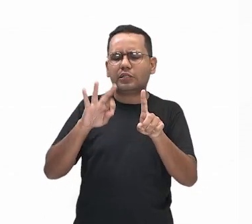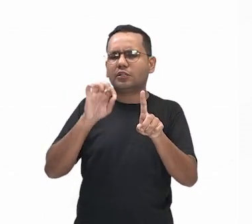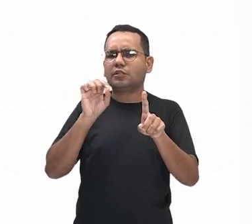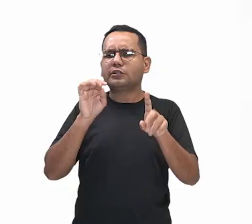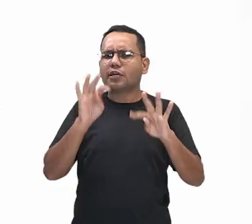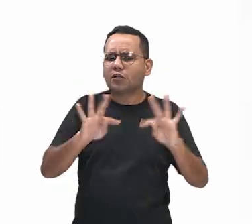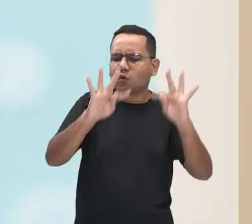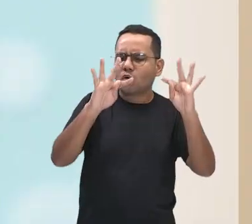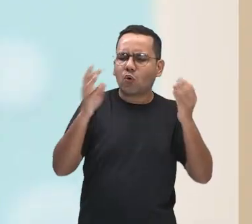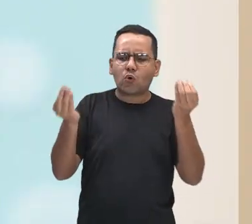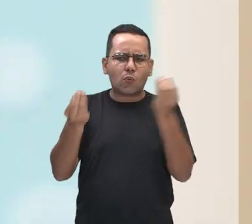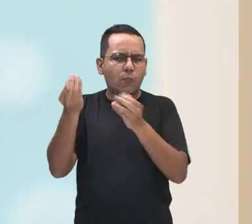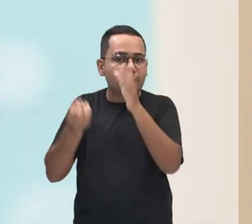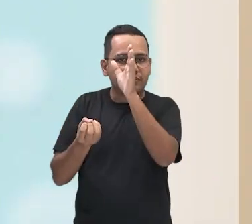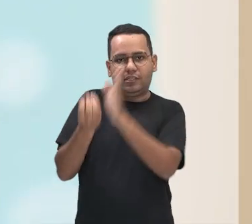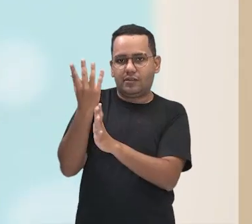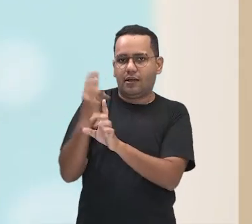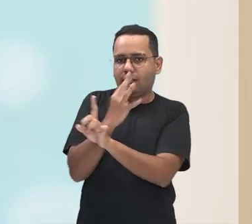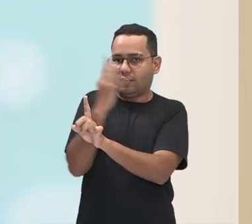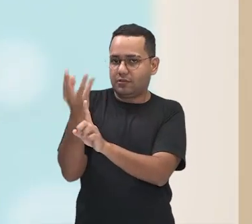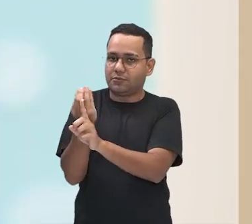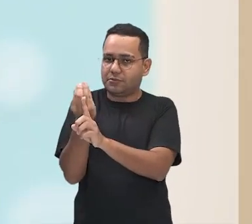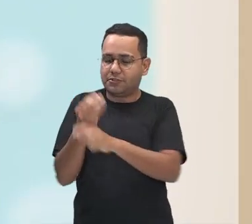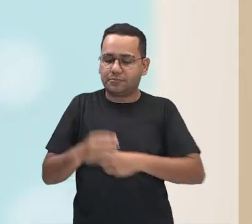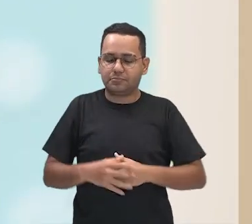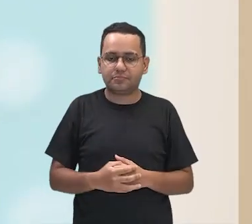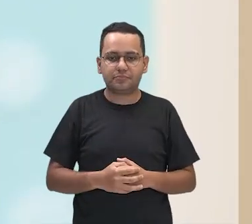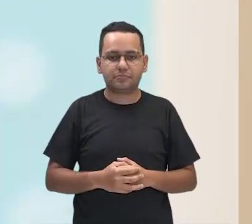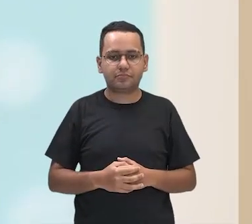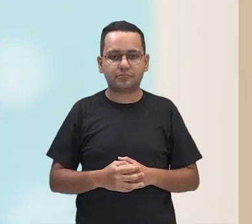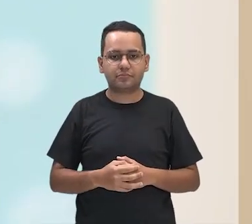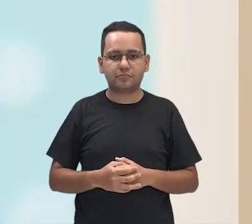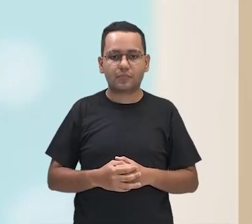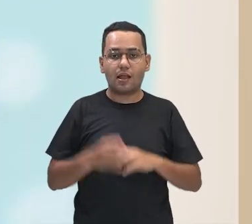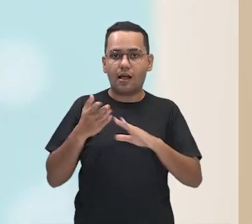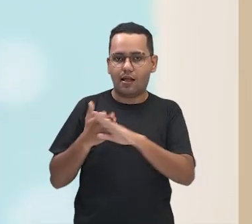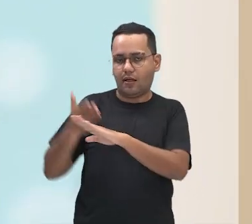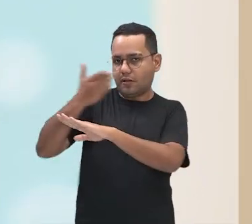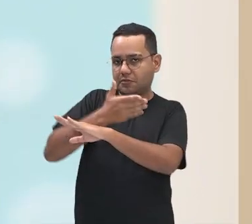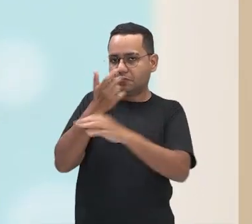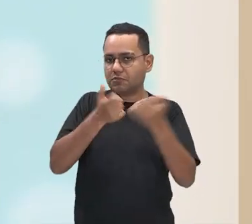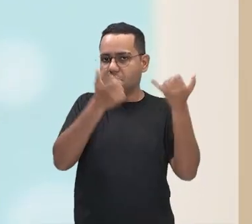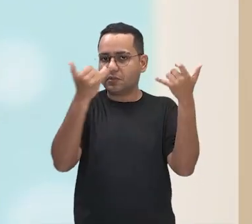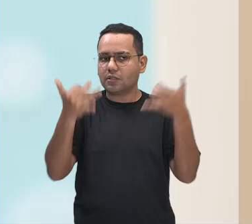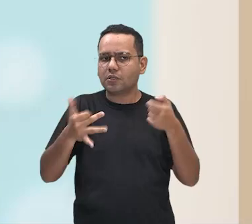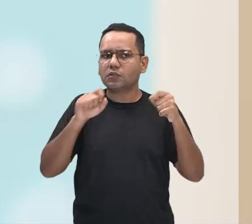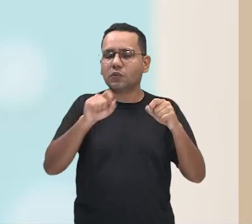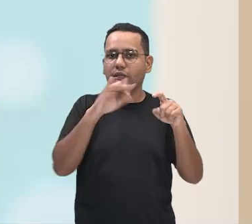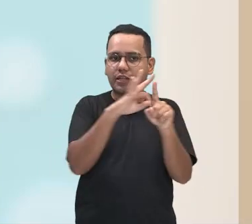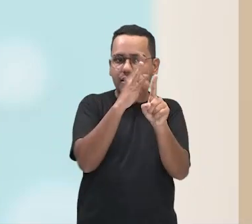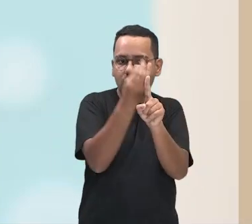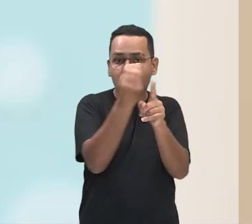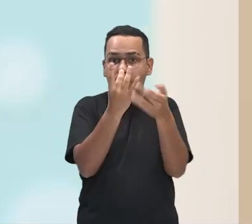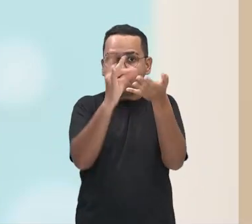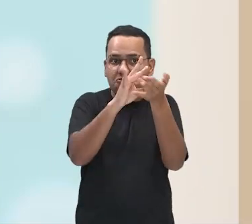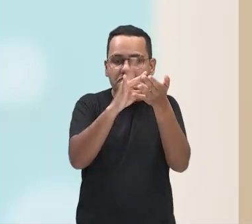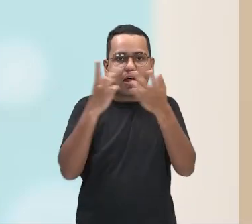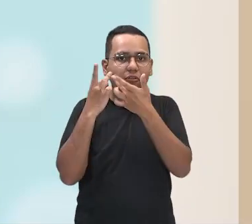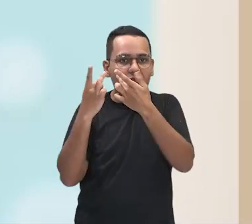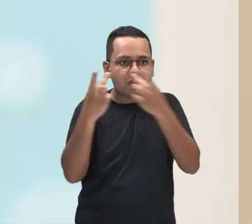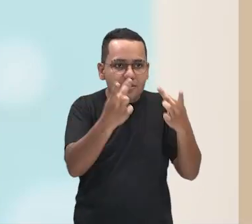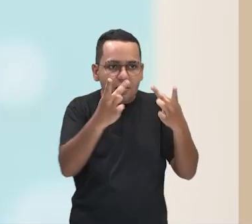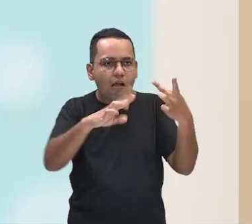arte. A gente viu ainda há pouco a tecnologia para visitar essa obra de arte, para ver, para